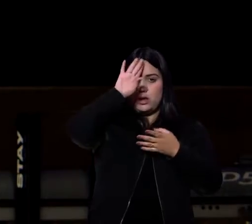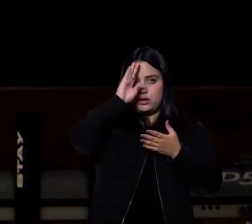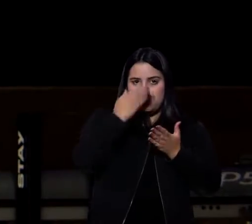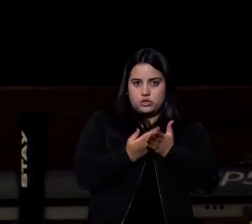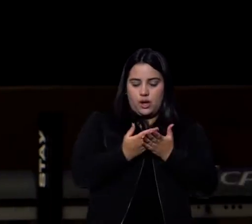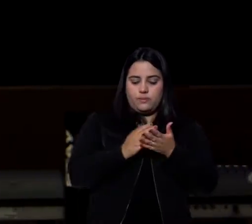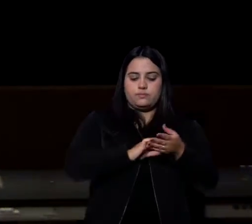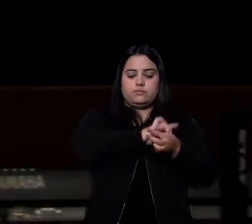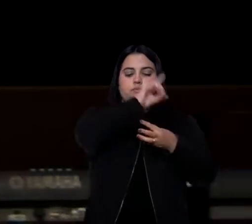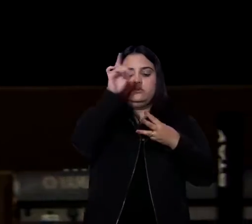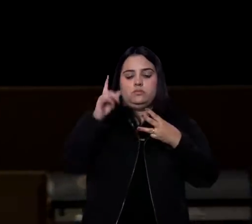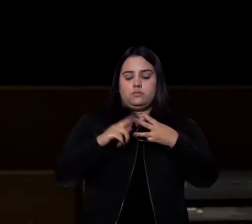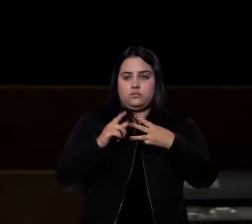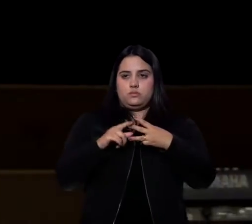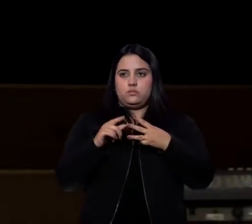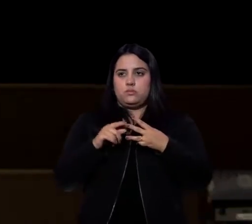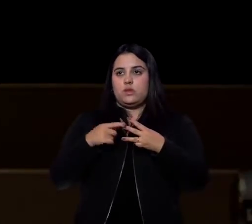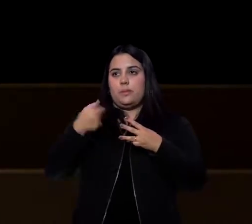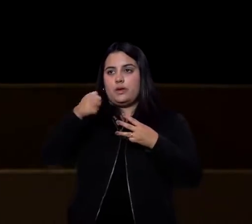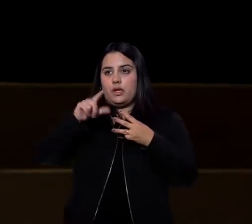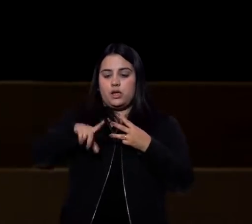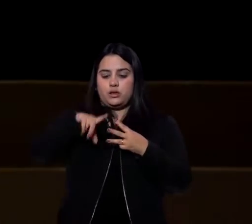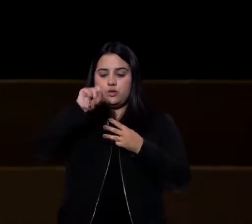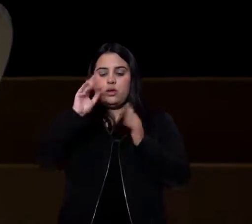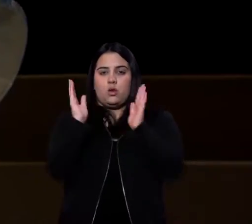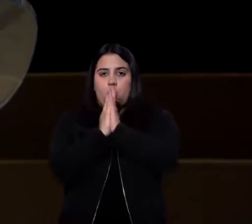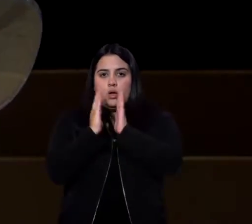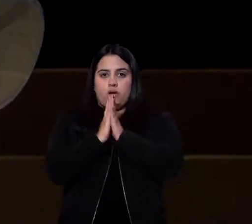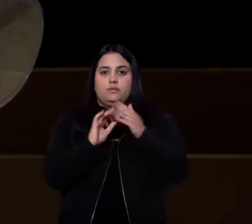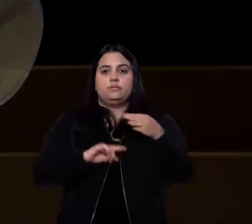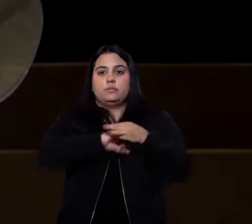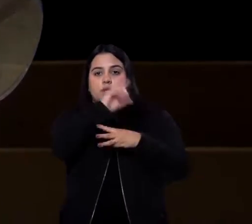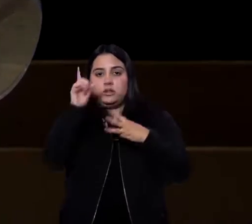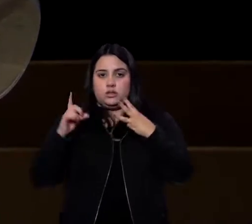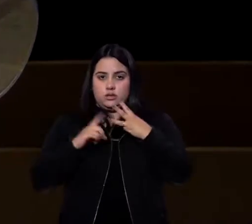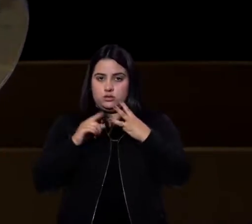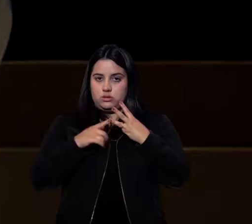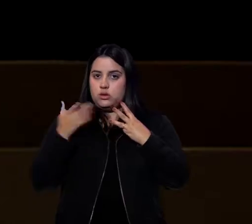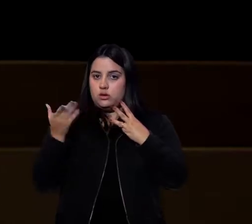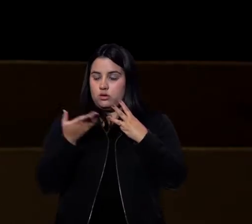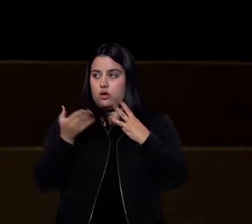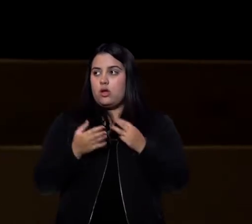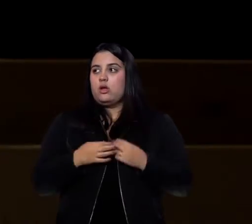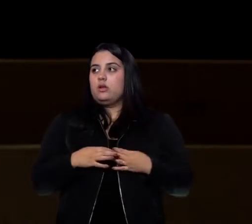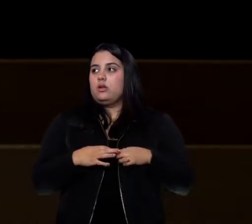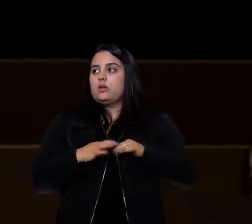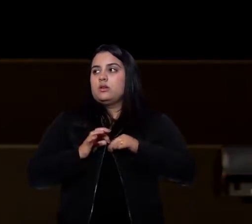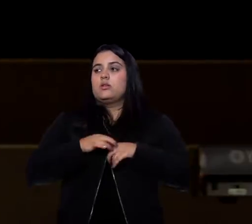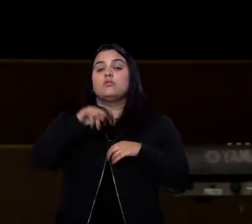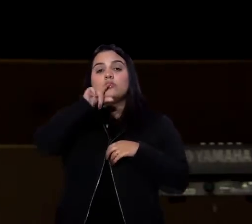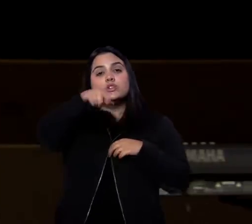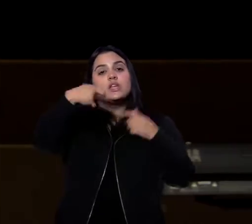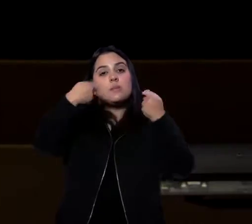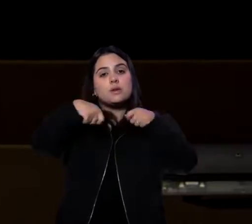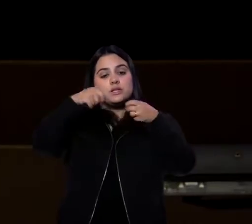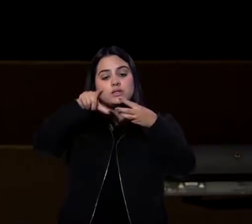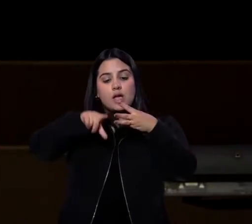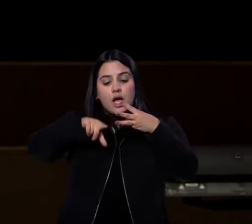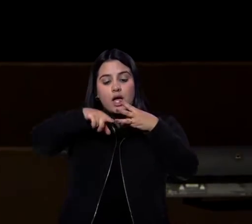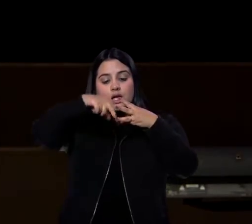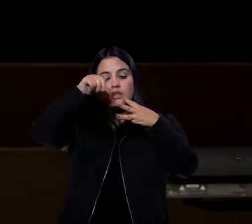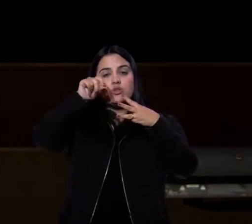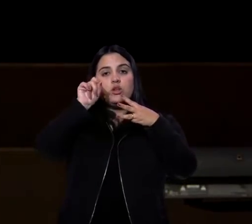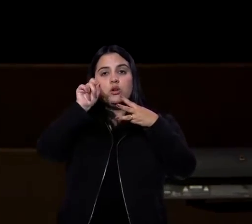A segunda era que a gente tinha que escolher orar. E a terceira agora, você tem que escolher se entregar